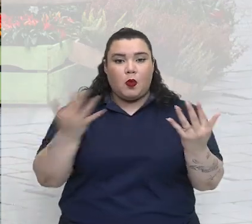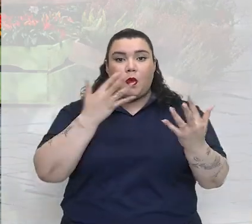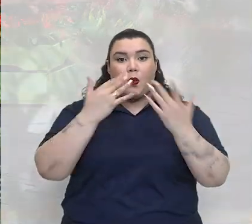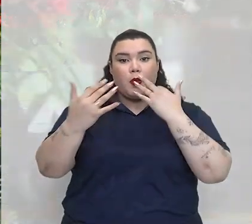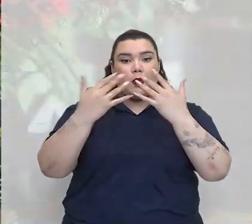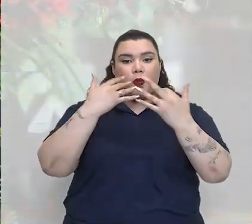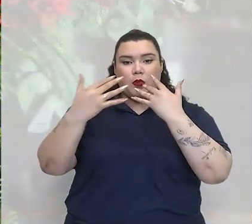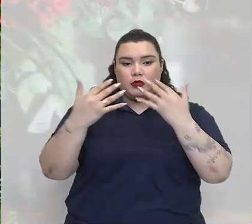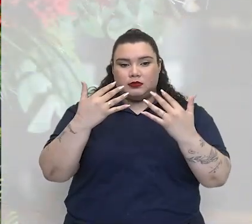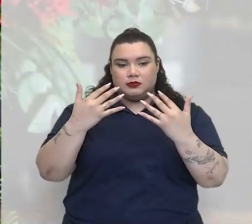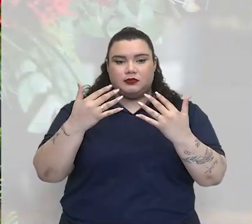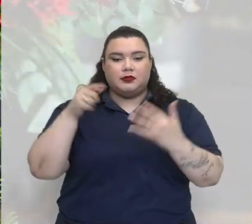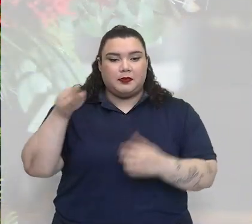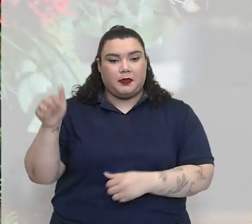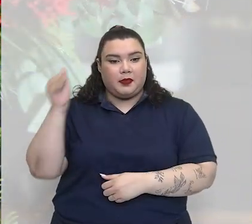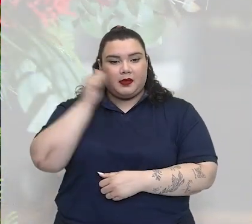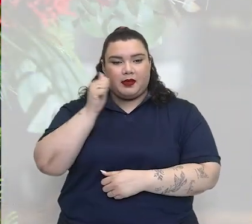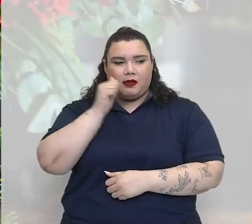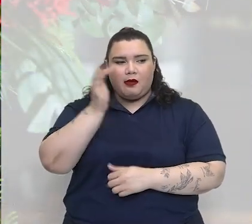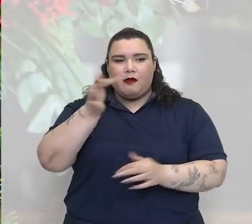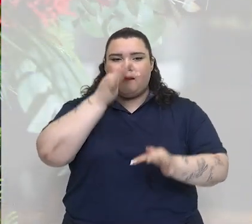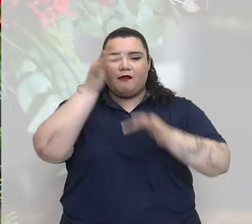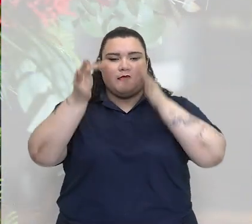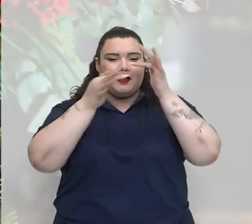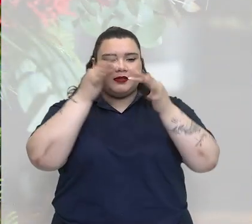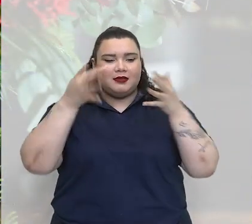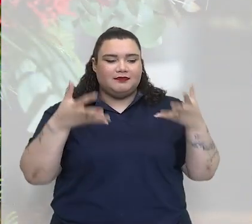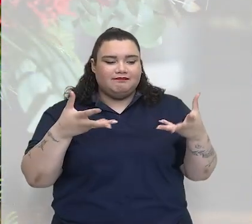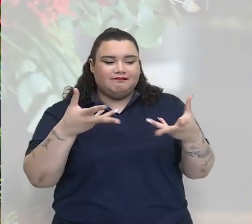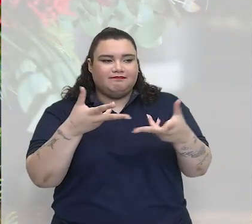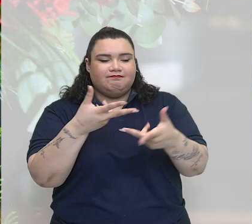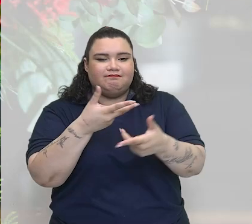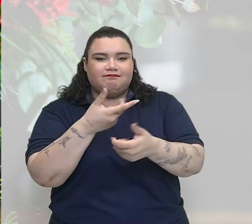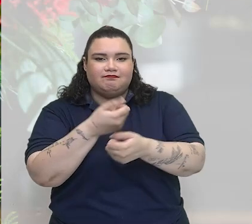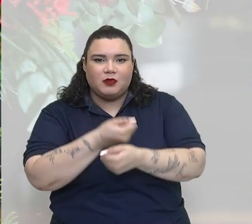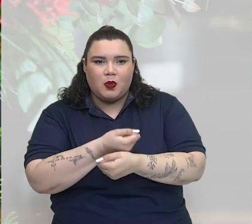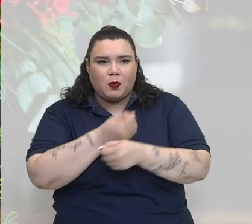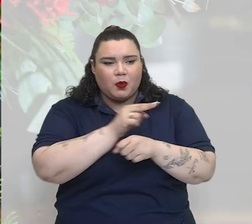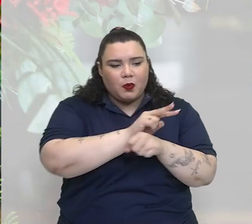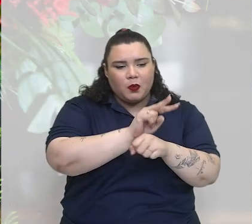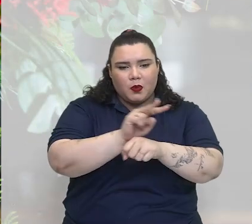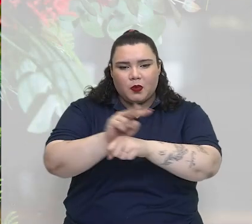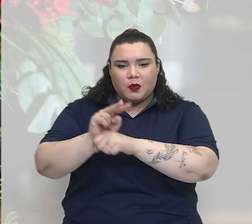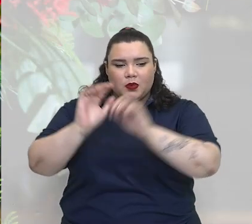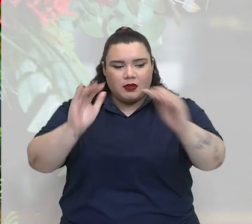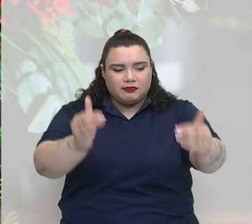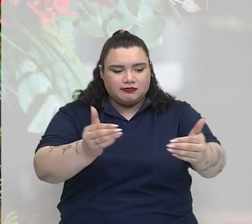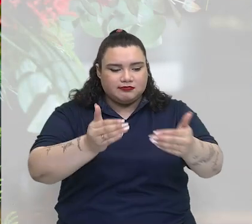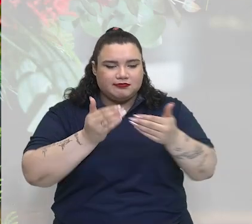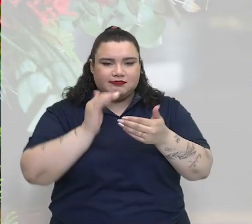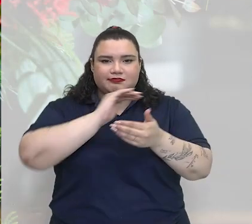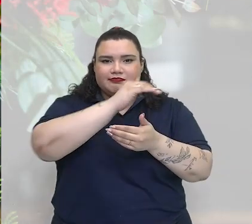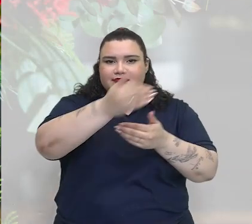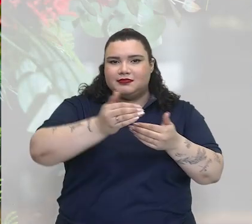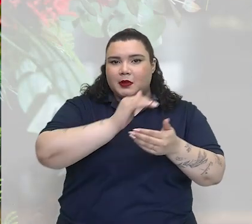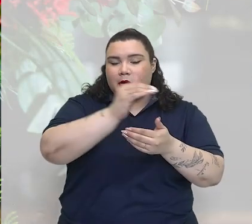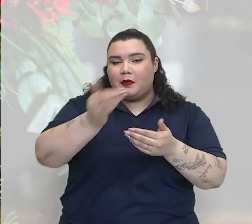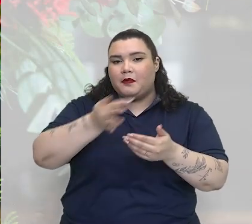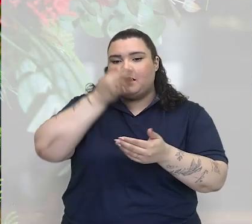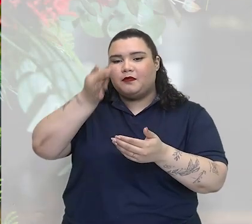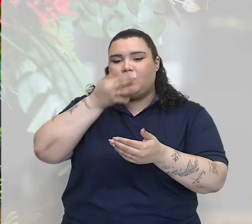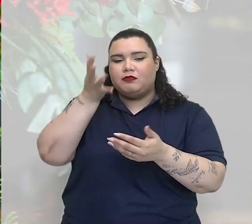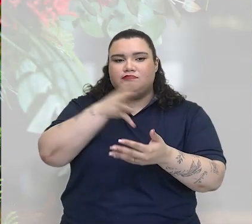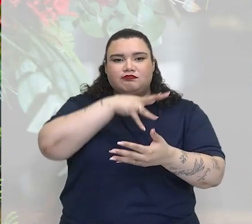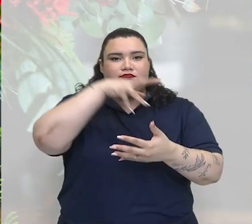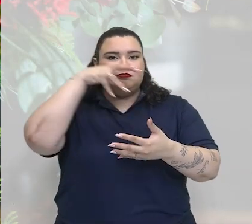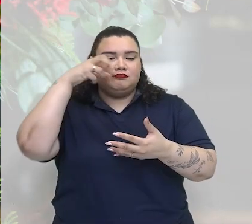aquarelas. Para a florista, as flores são como beijos, são como filhas, são como